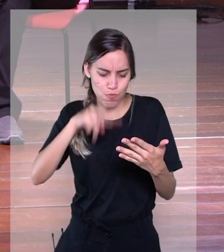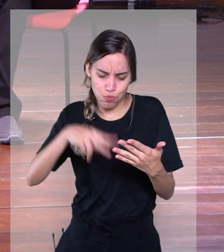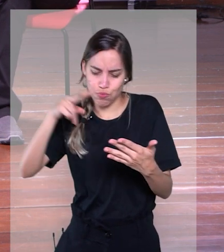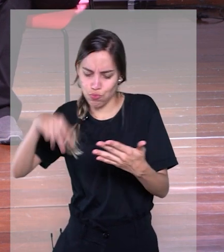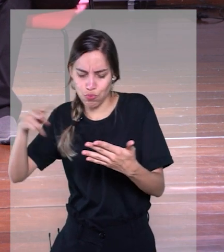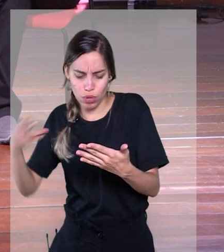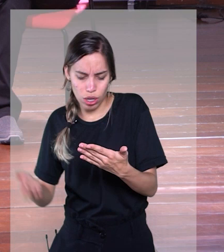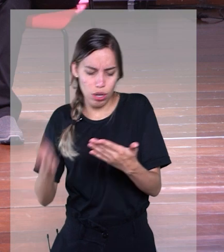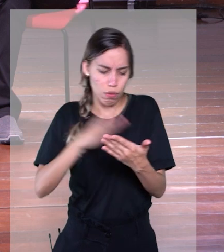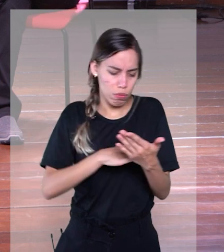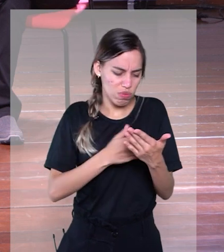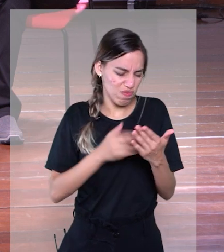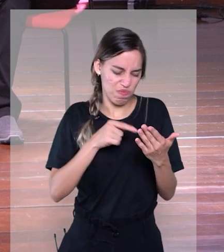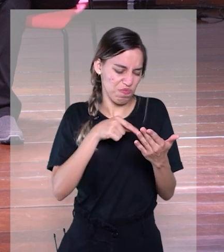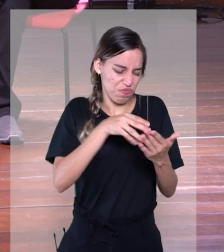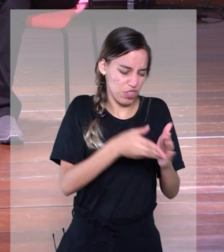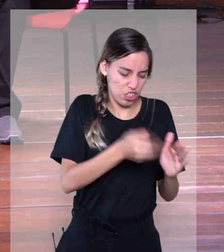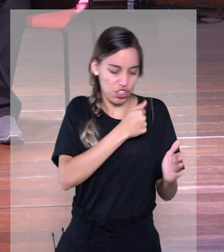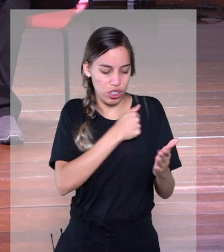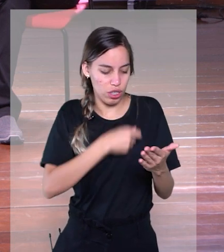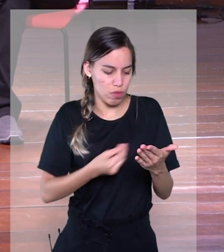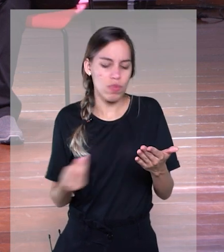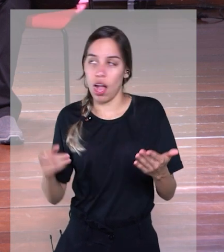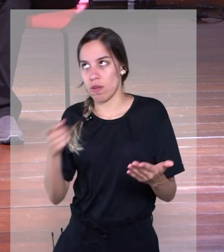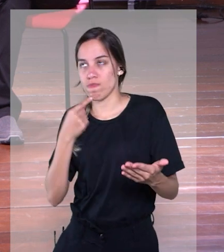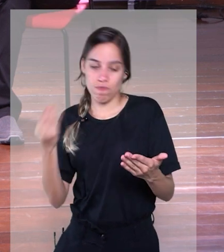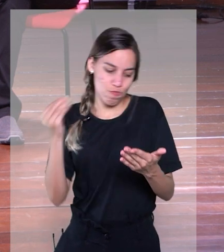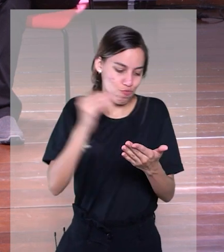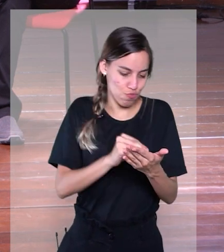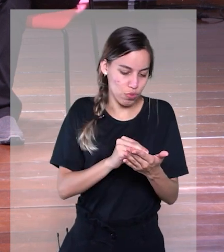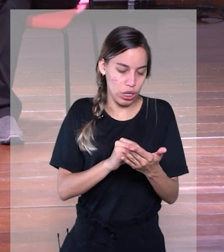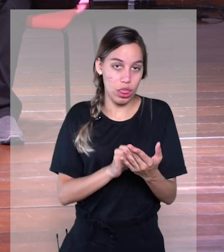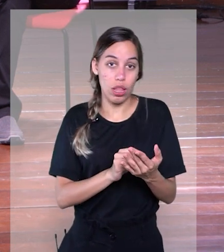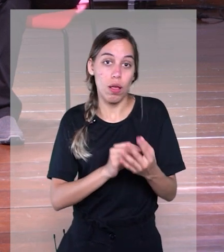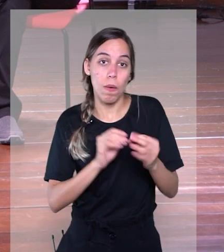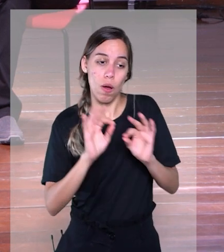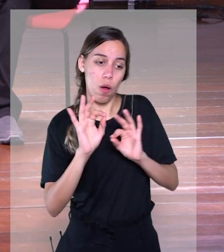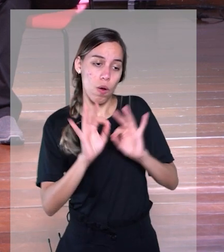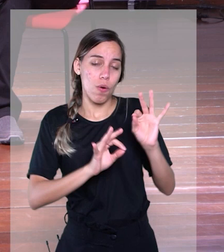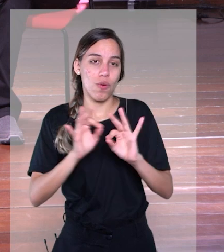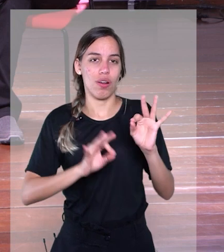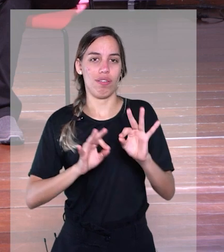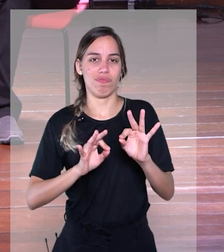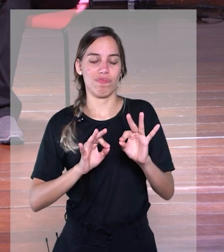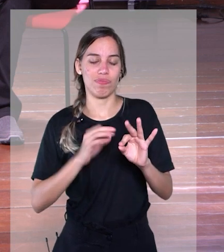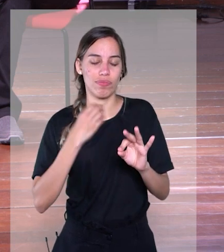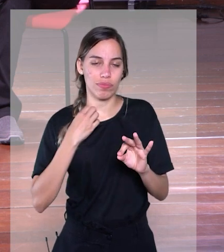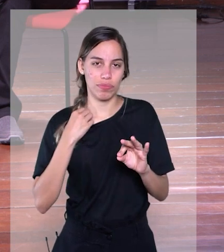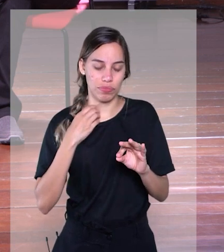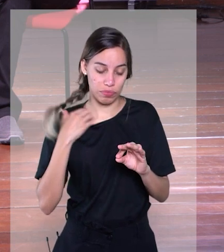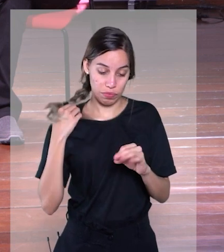botar coisas, dar um pouco mais desse esqueleto, um pouco mais de forma, sem falar isso,